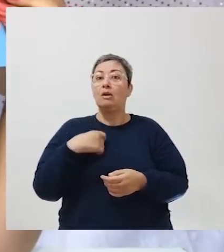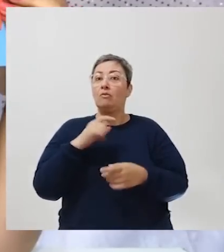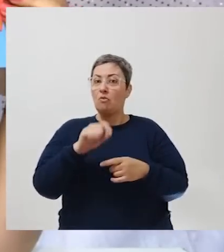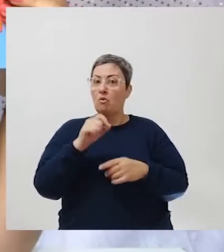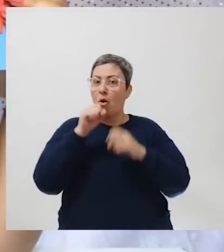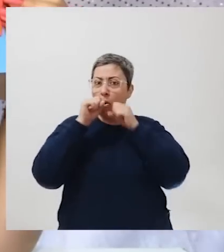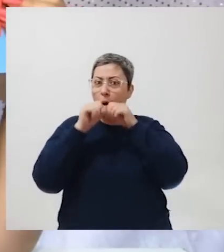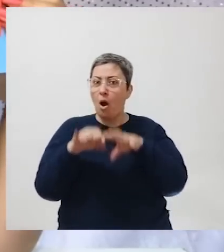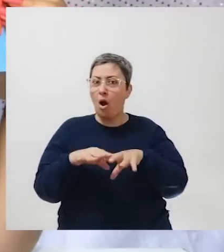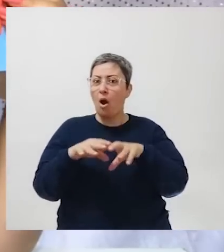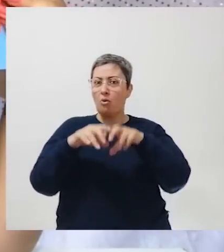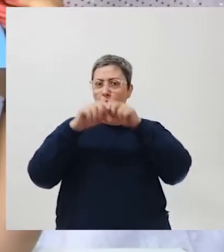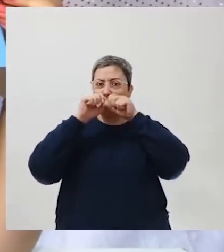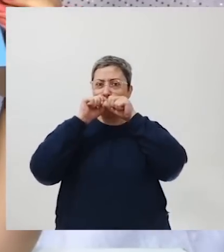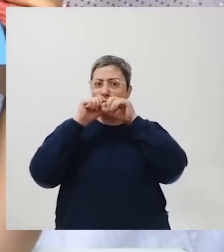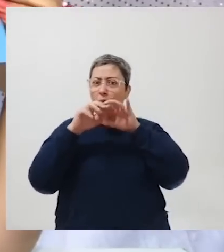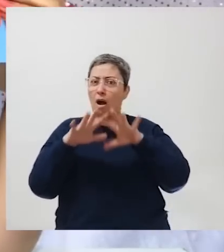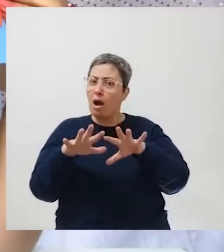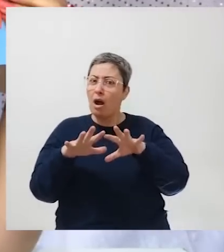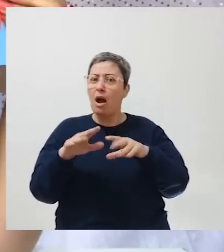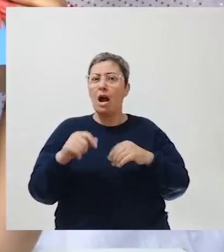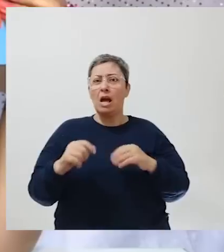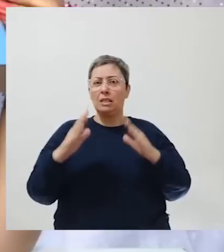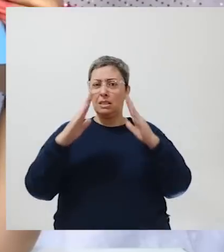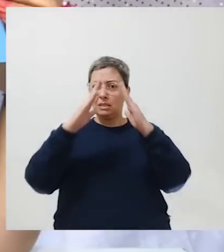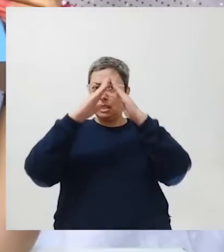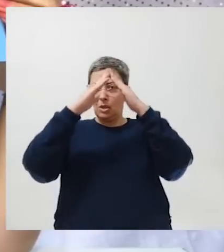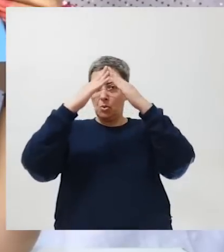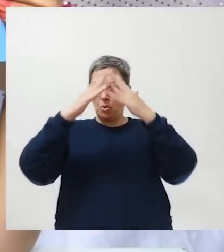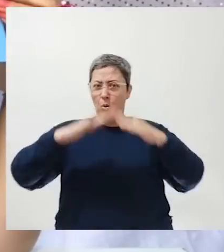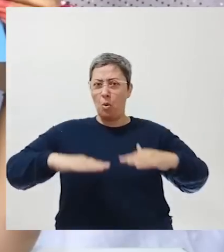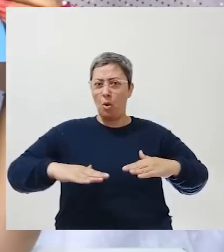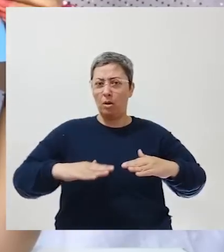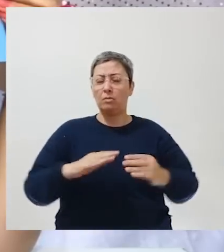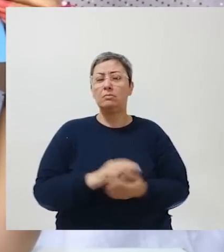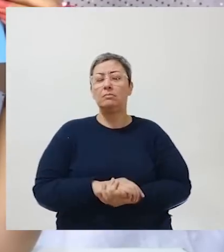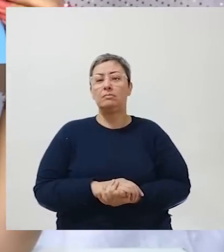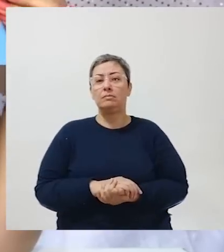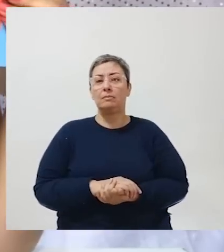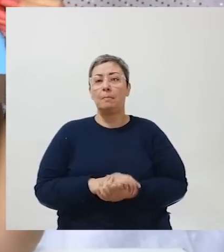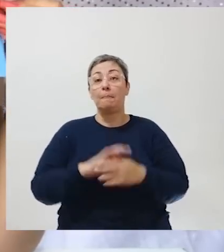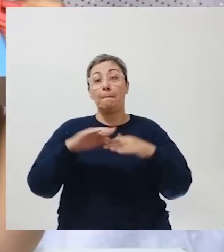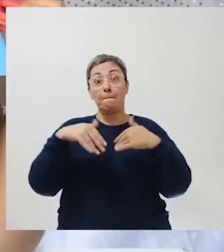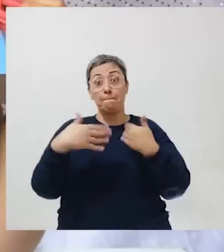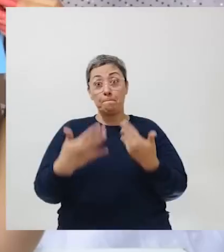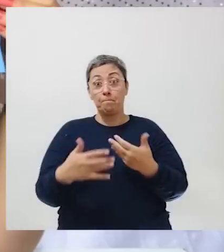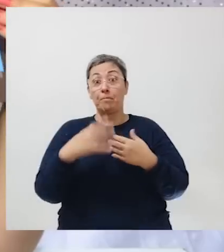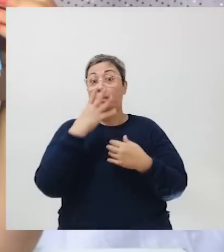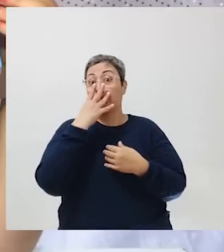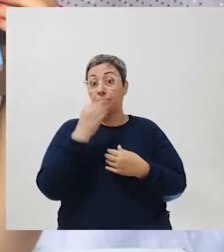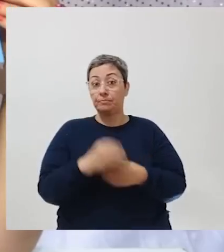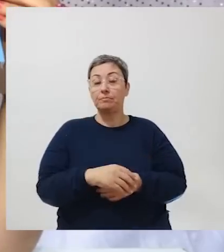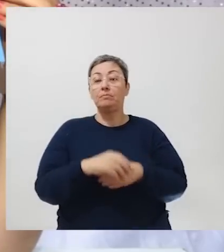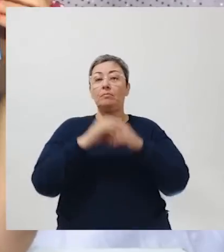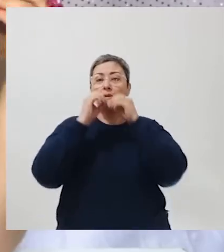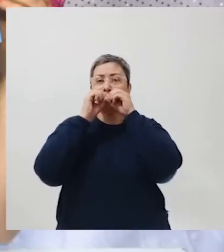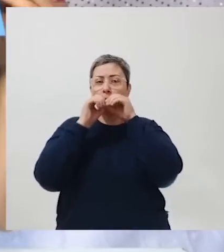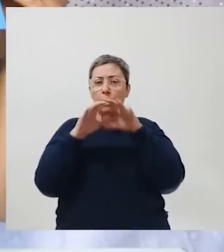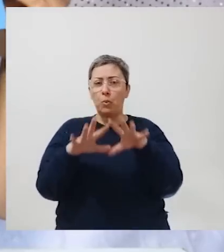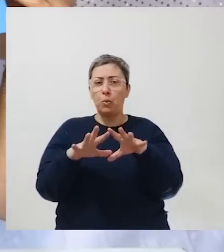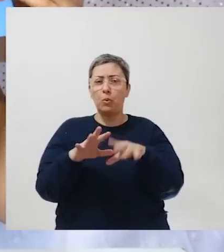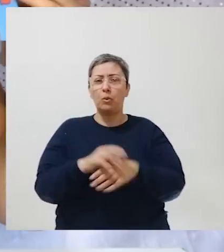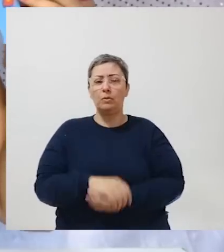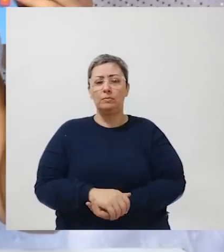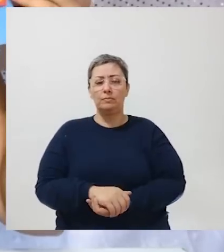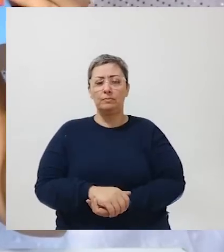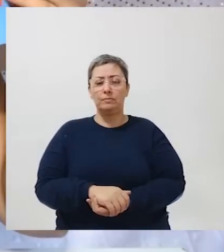Então eu vou assoprar até essa casa eu derrubar. E assim o lobo fez. Assoprou